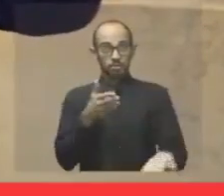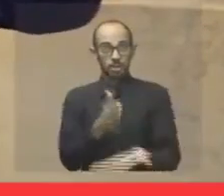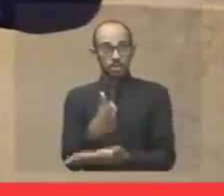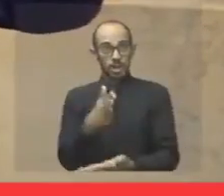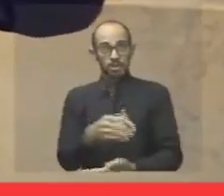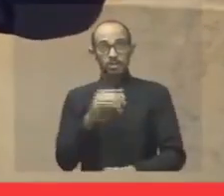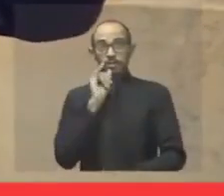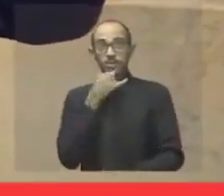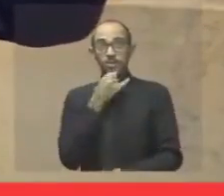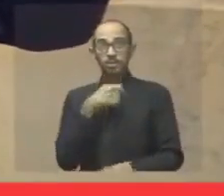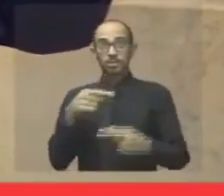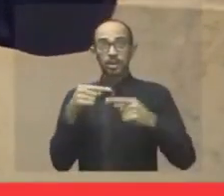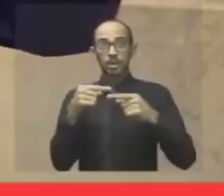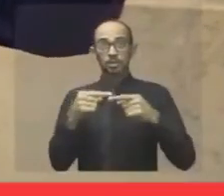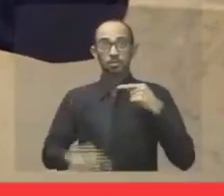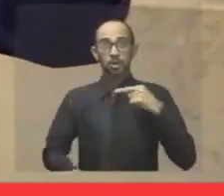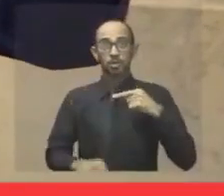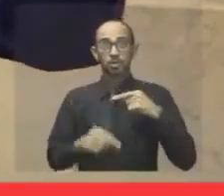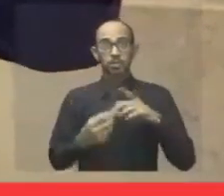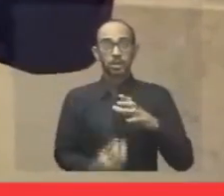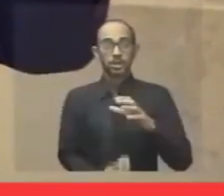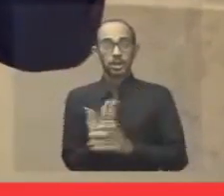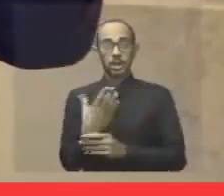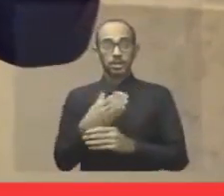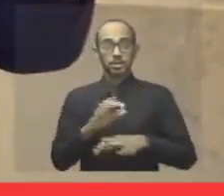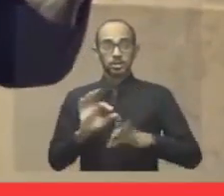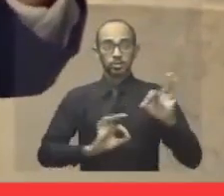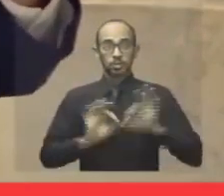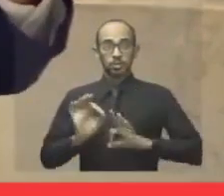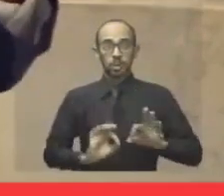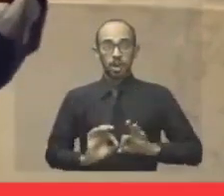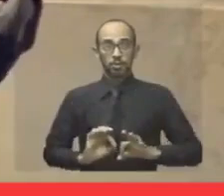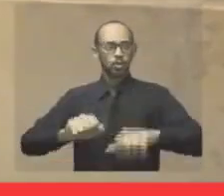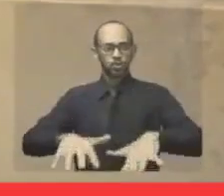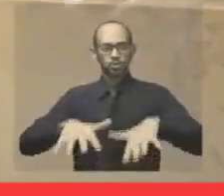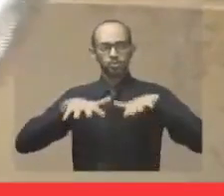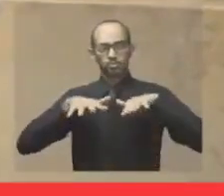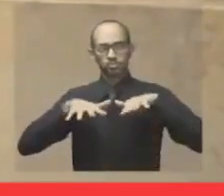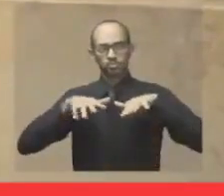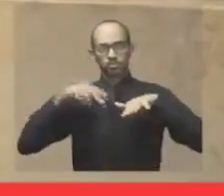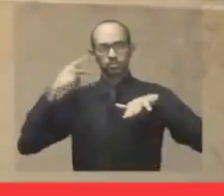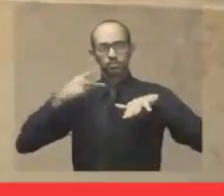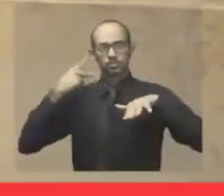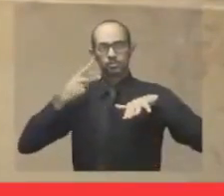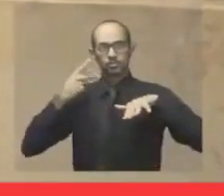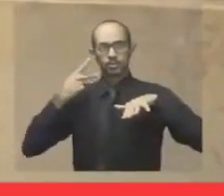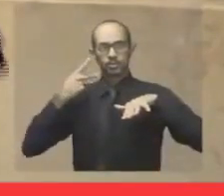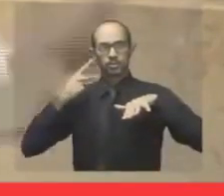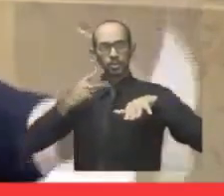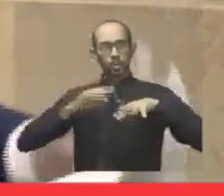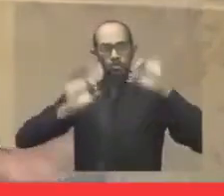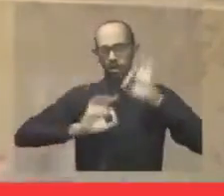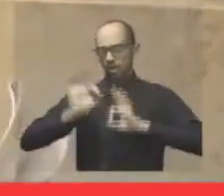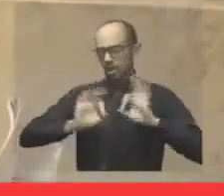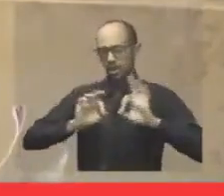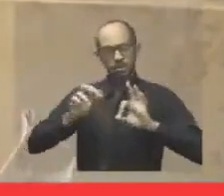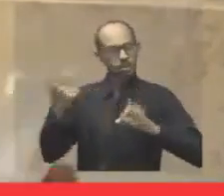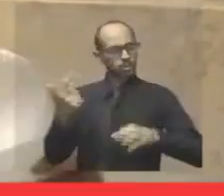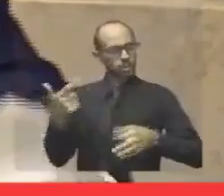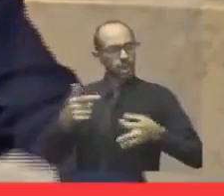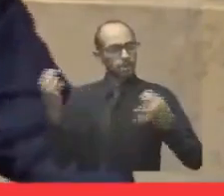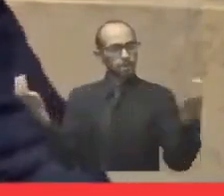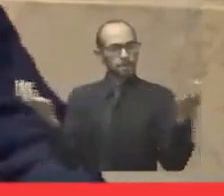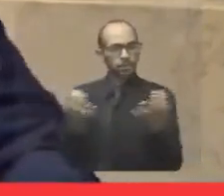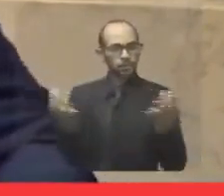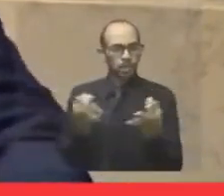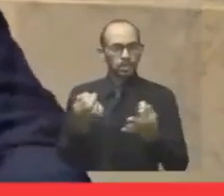infelizmente estaria proibido a criação de planos de carreira. Foi uma luta. Projeto está perfeito? Não, não está. Nós